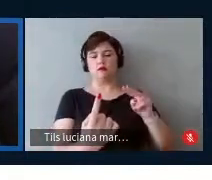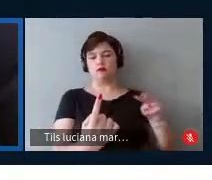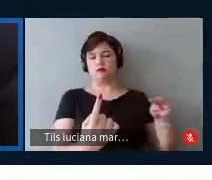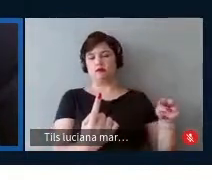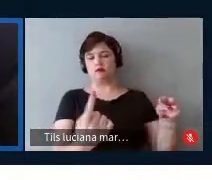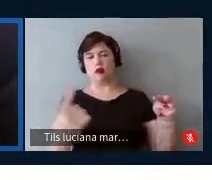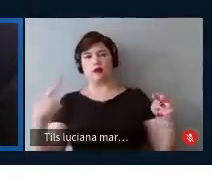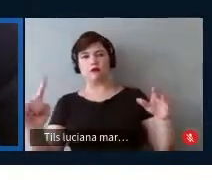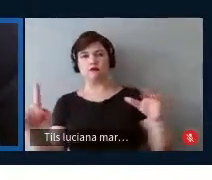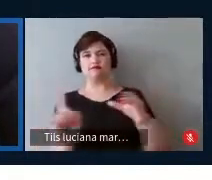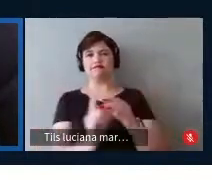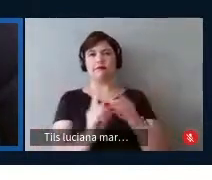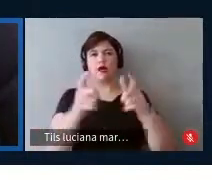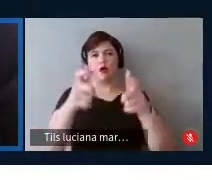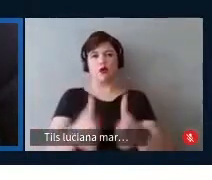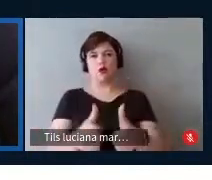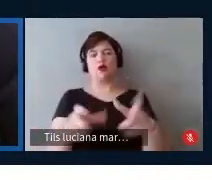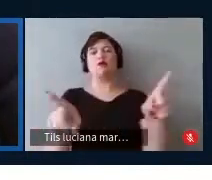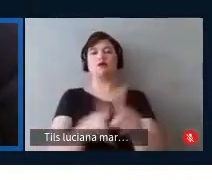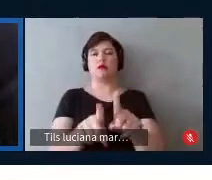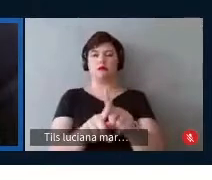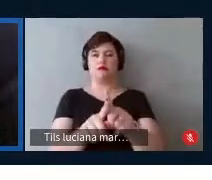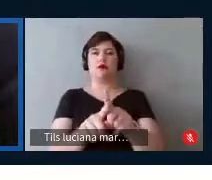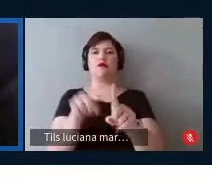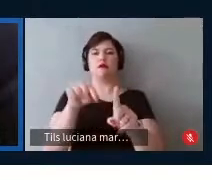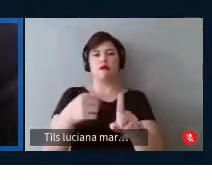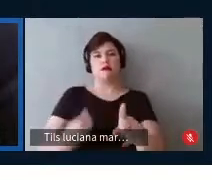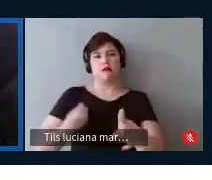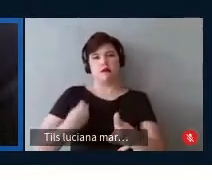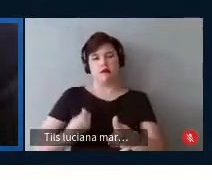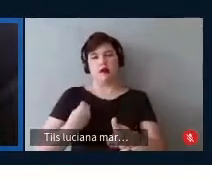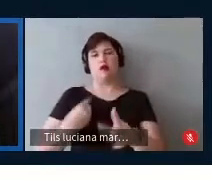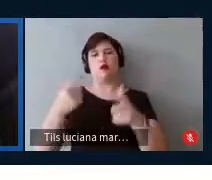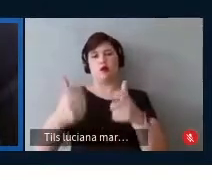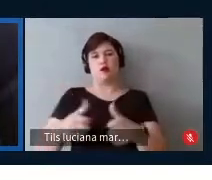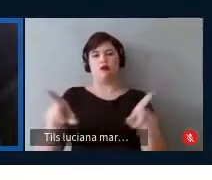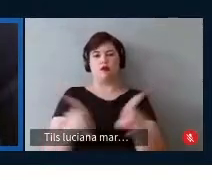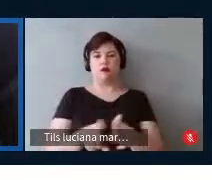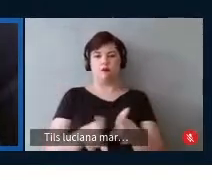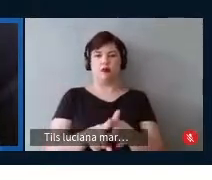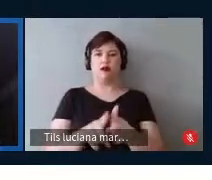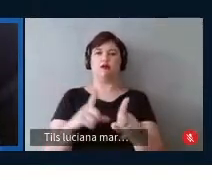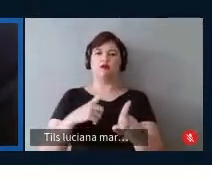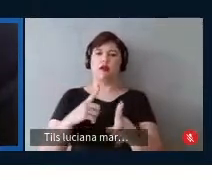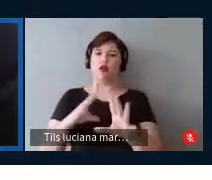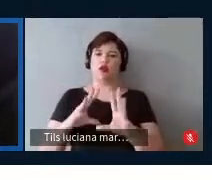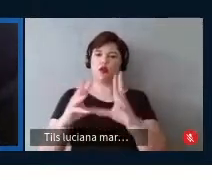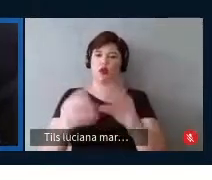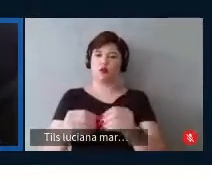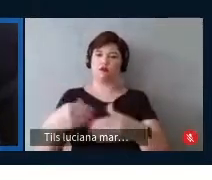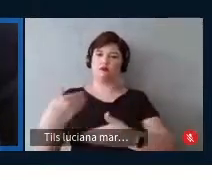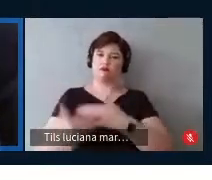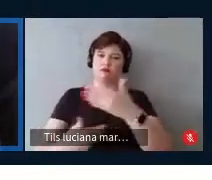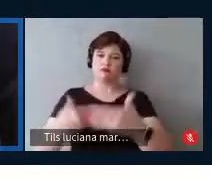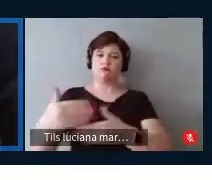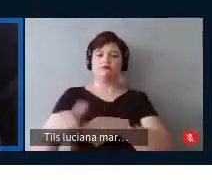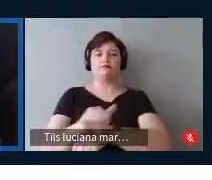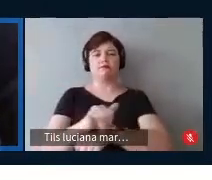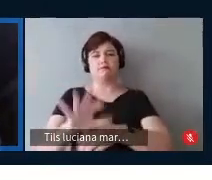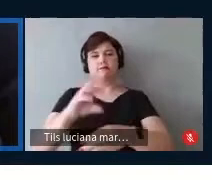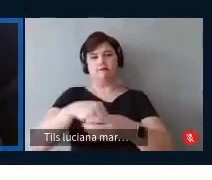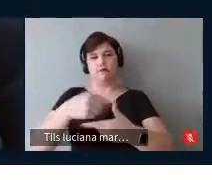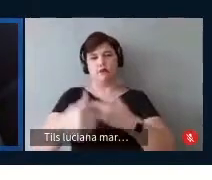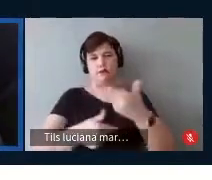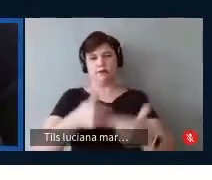faz parte desse lugar e que constitui esse lugar também. Ele tem toda uma cadeia estruturada no seu